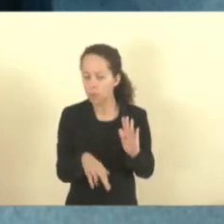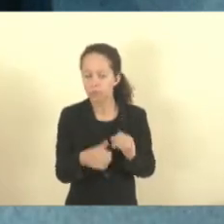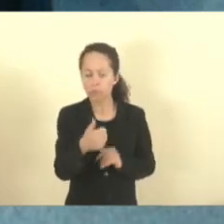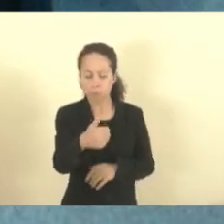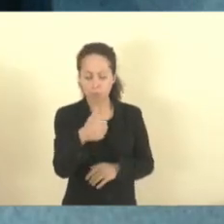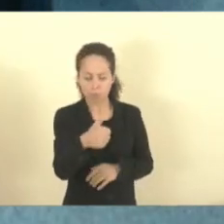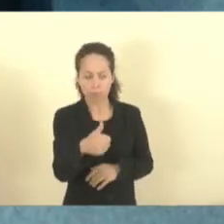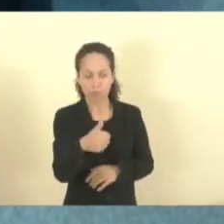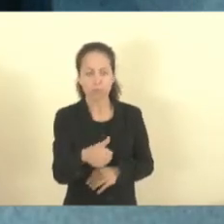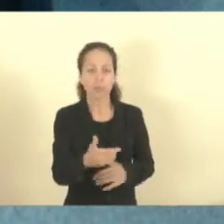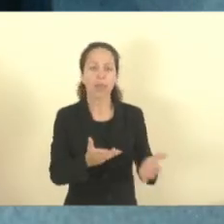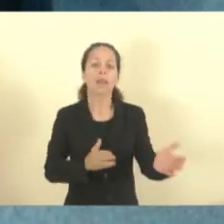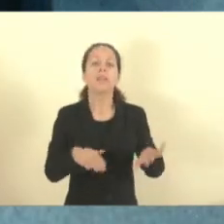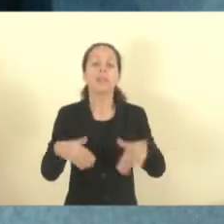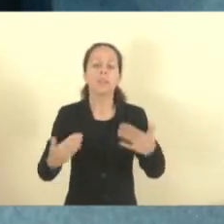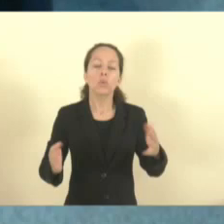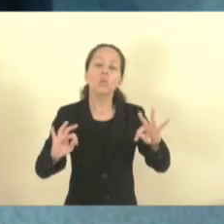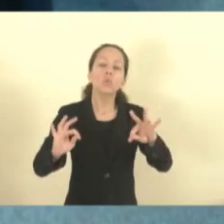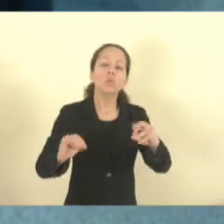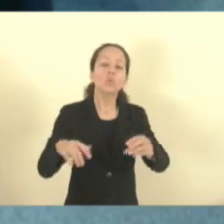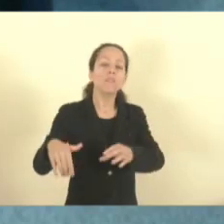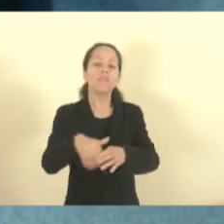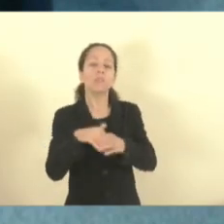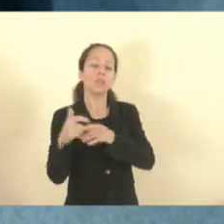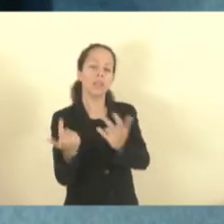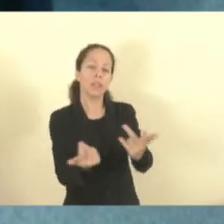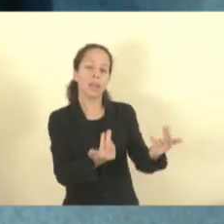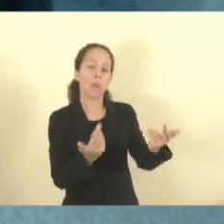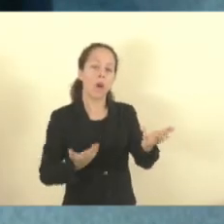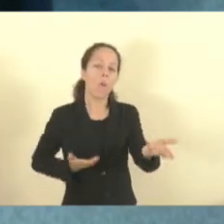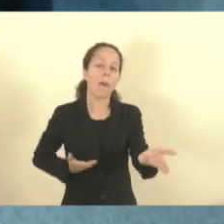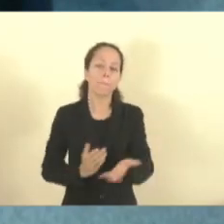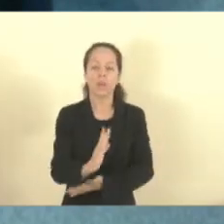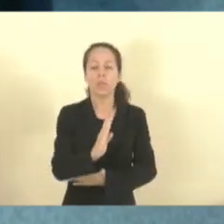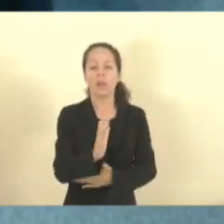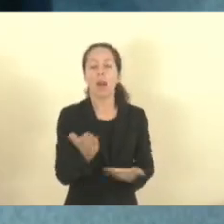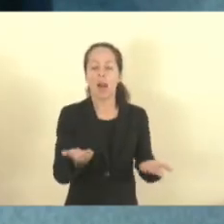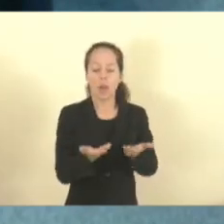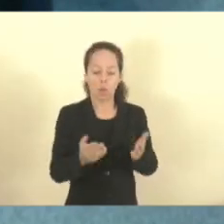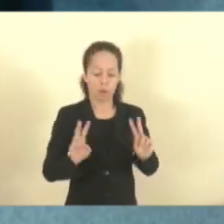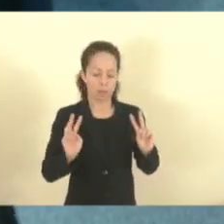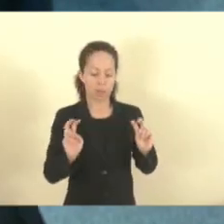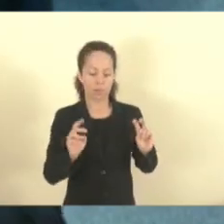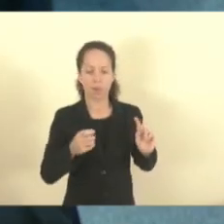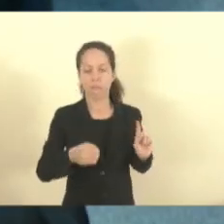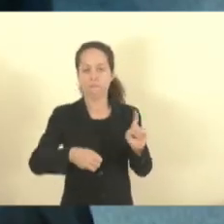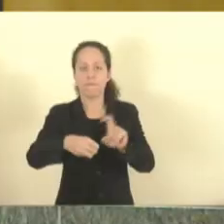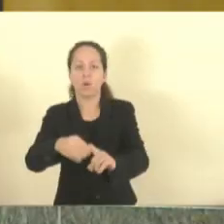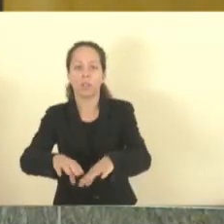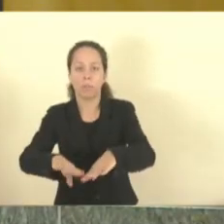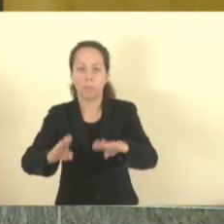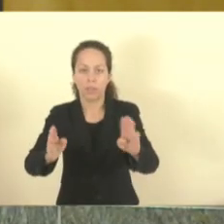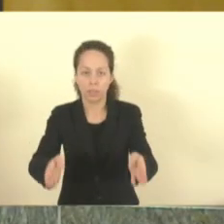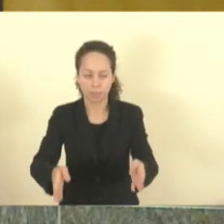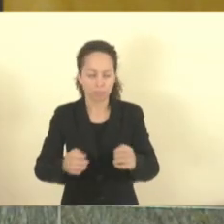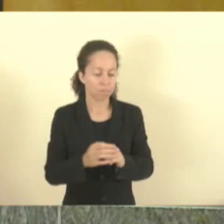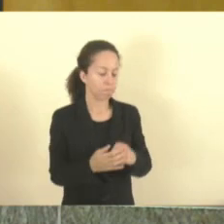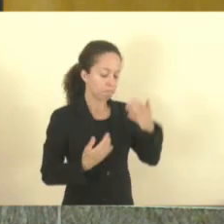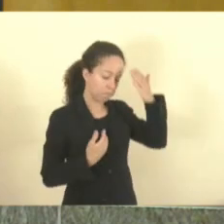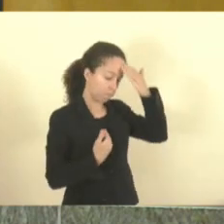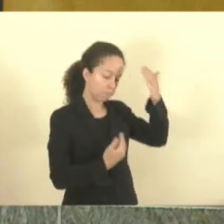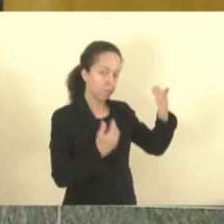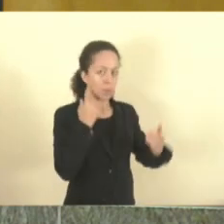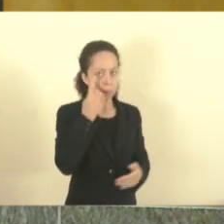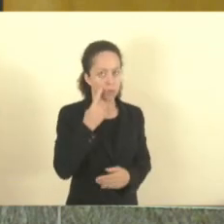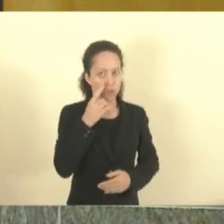Com o relator, aprovado à unanimidade na Comissão de Finanças, devolvo a matéria à mesa, senhor presidente. Obrigado, deputado Thiago